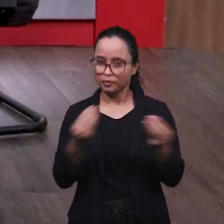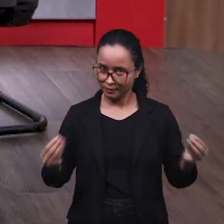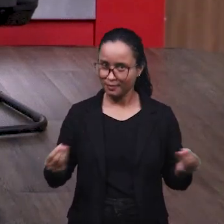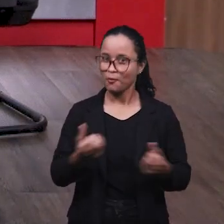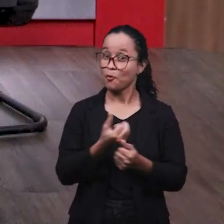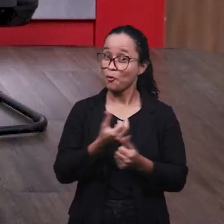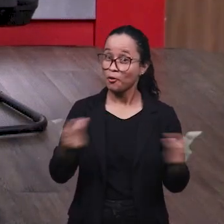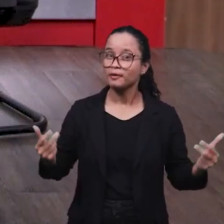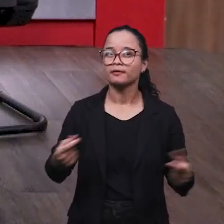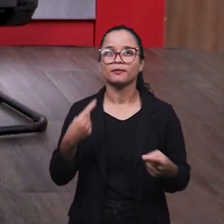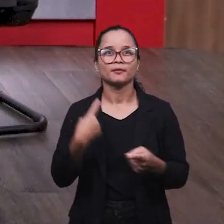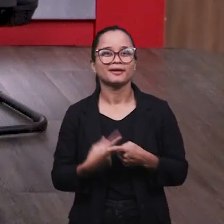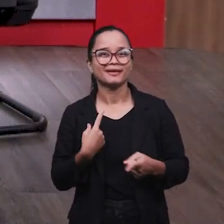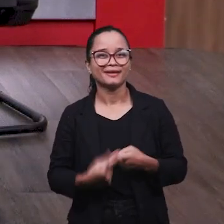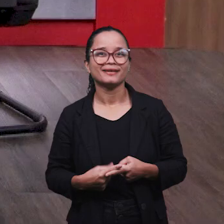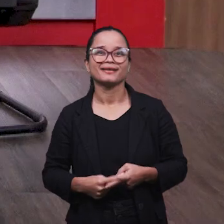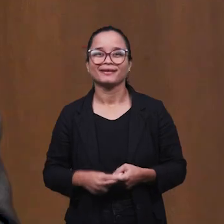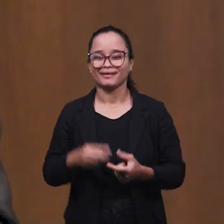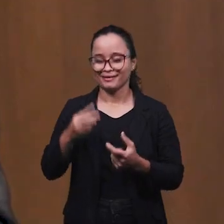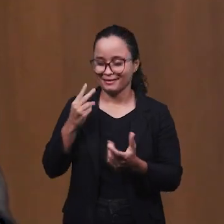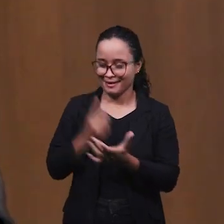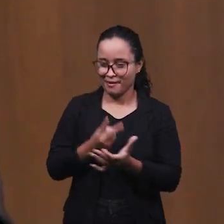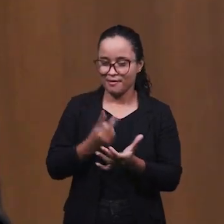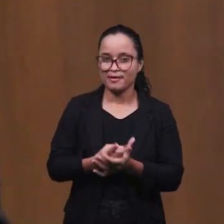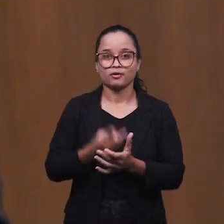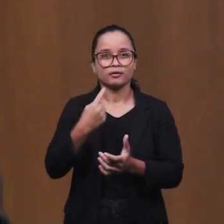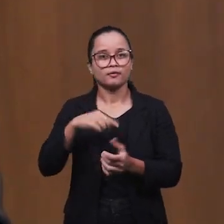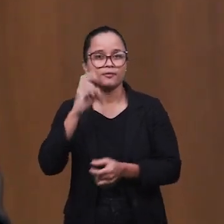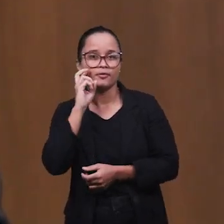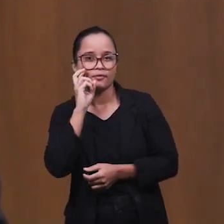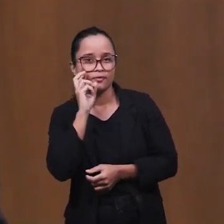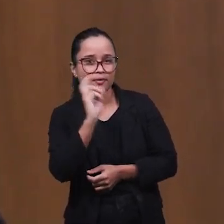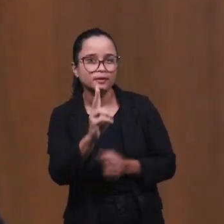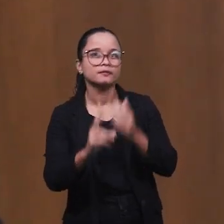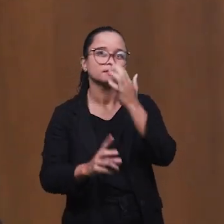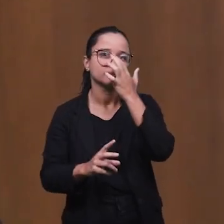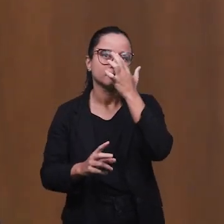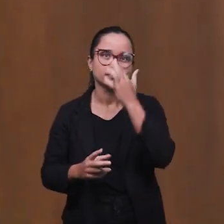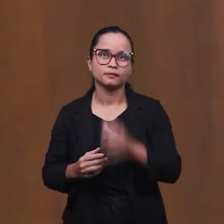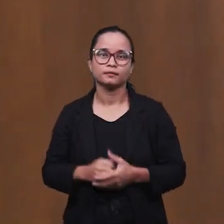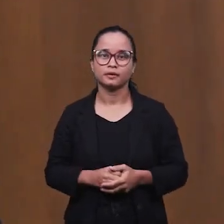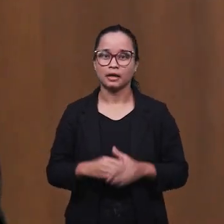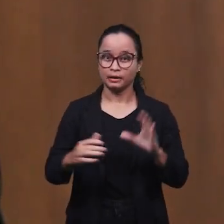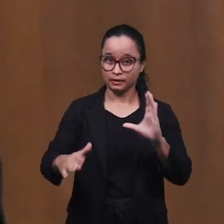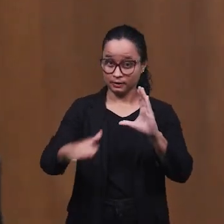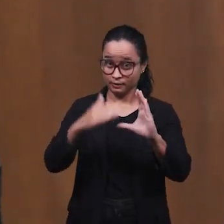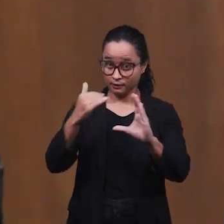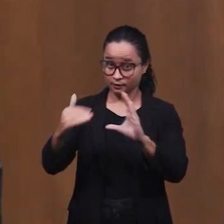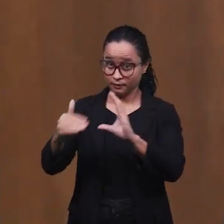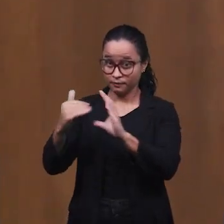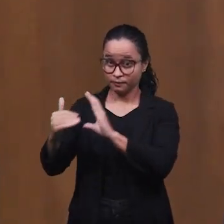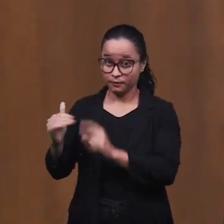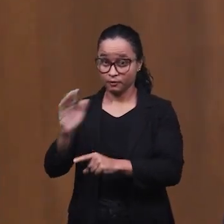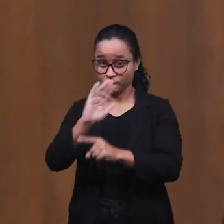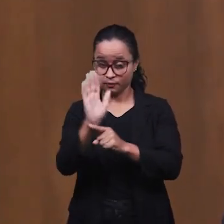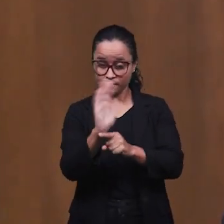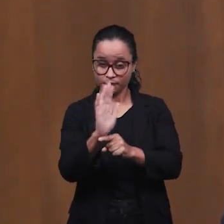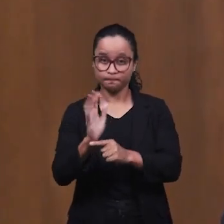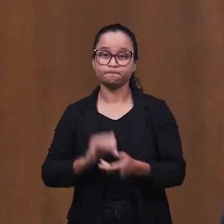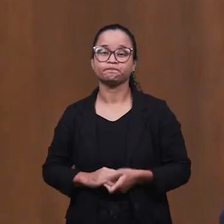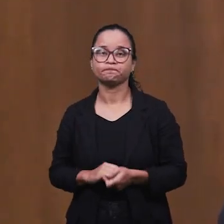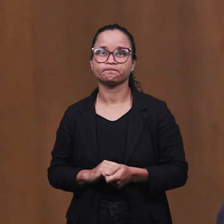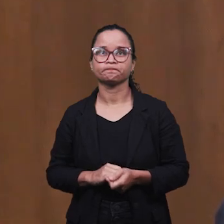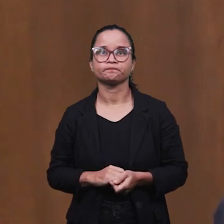isso, porque à medida que a gente vai acompanhando, né, o envio dos vídeos que eles